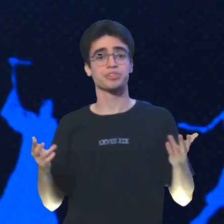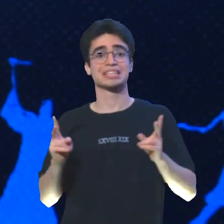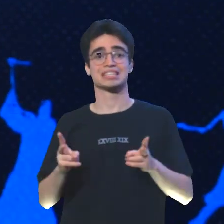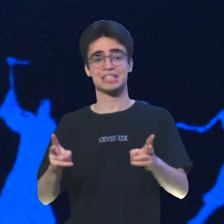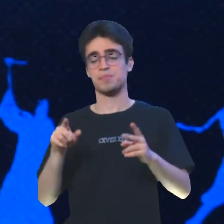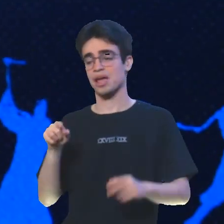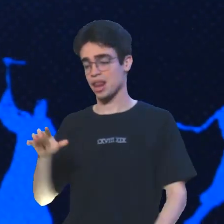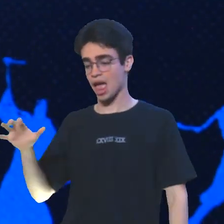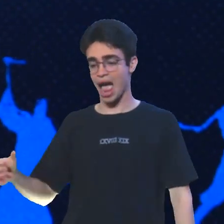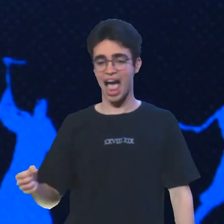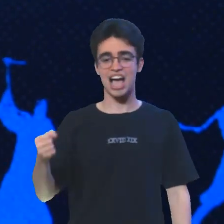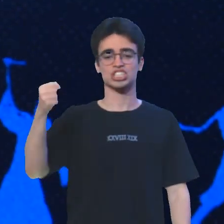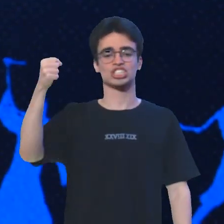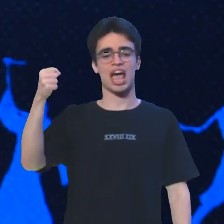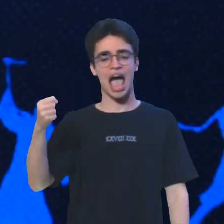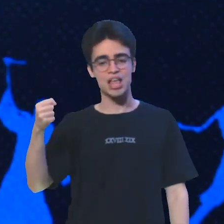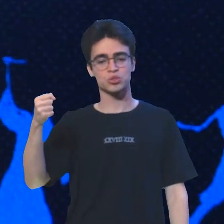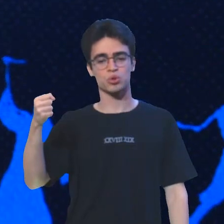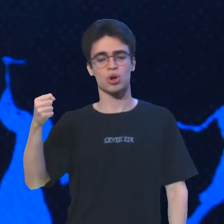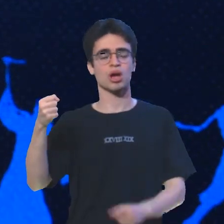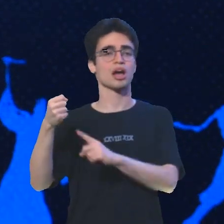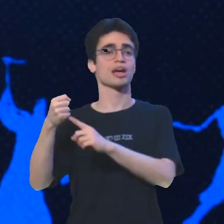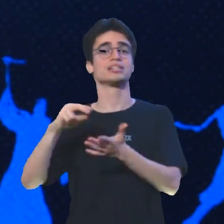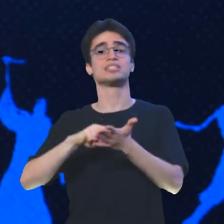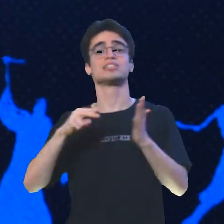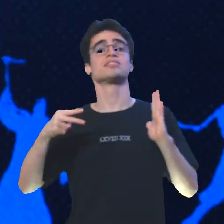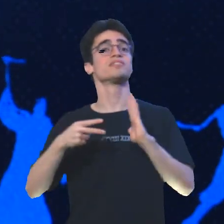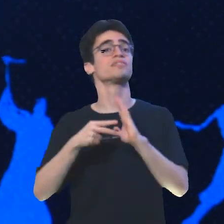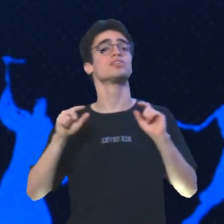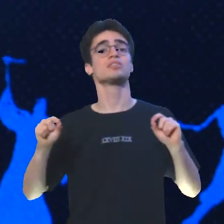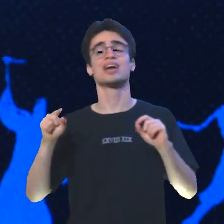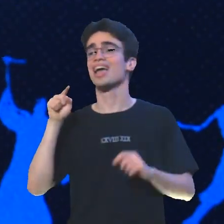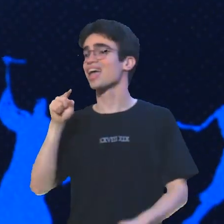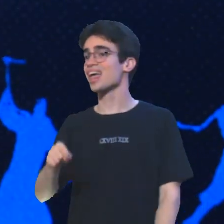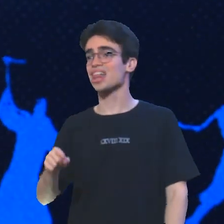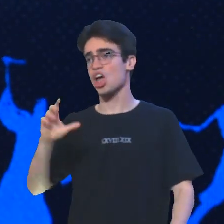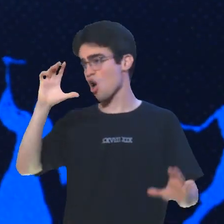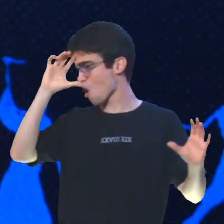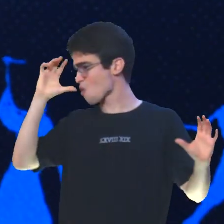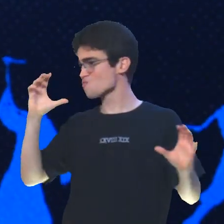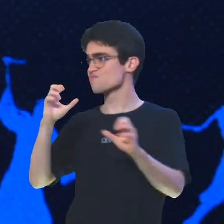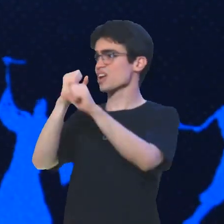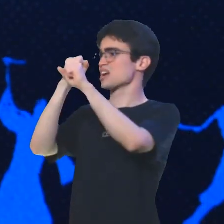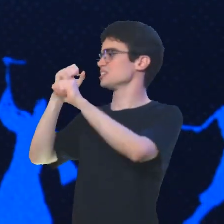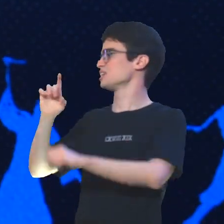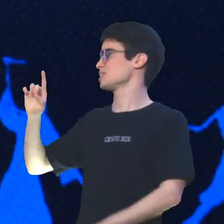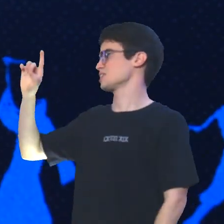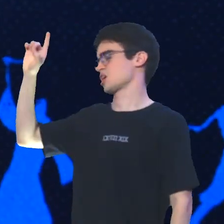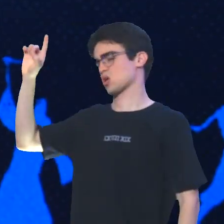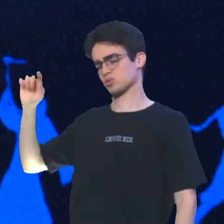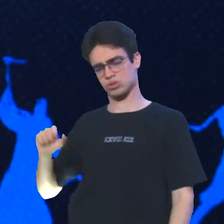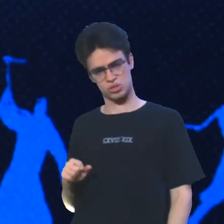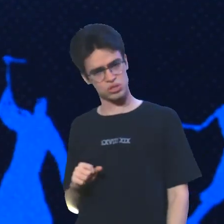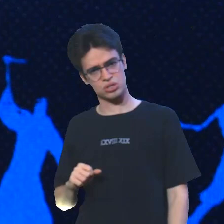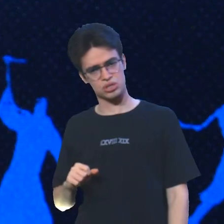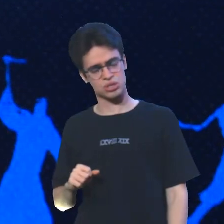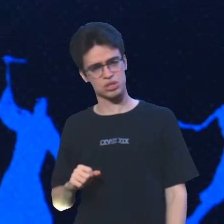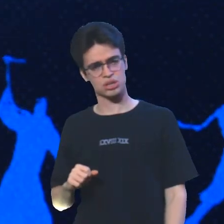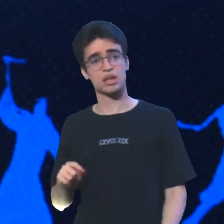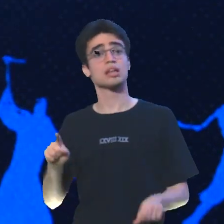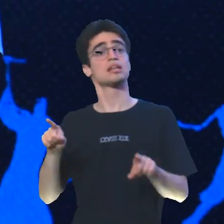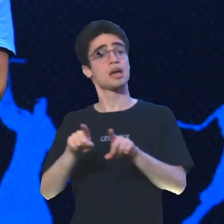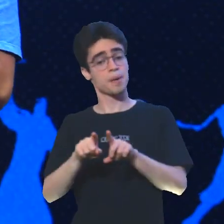seu cajado, demonstrava uma confiança total em Deus. E esse